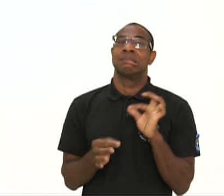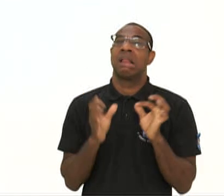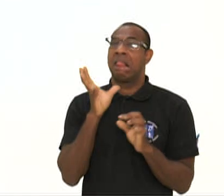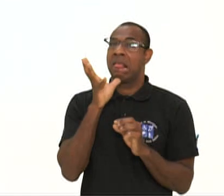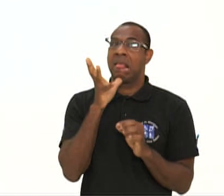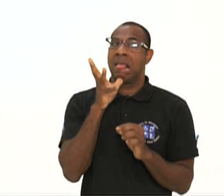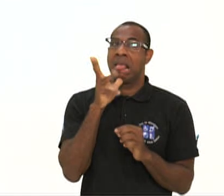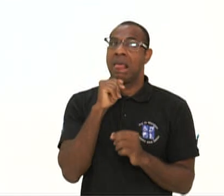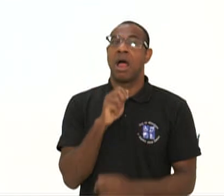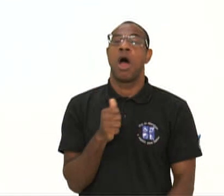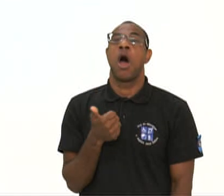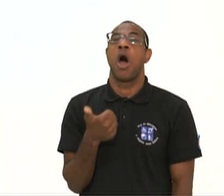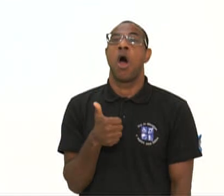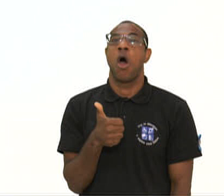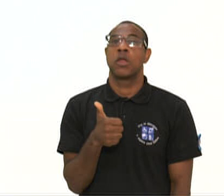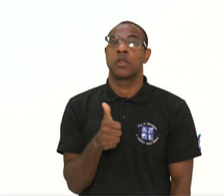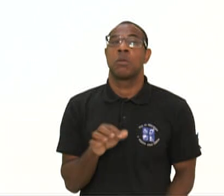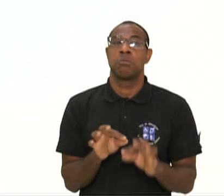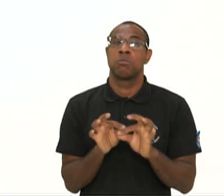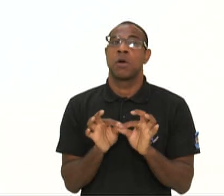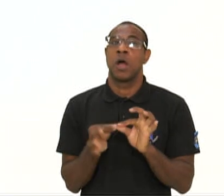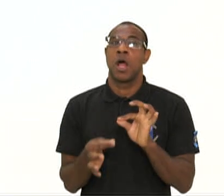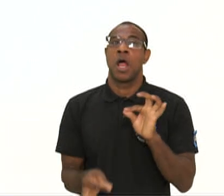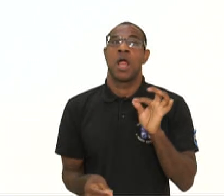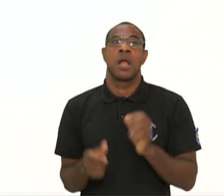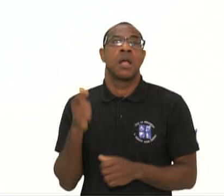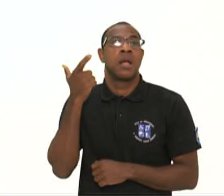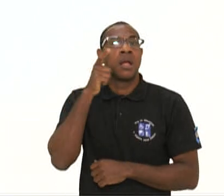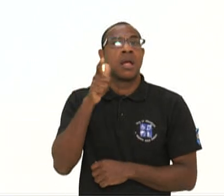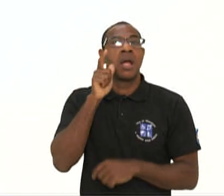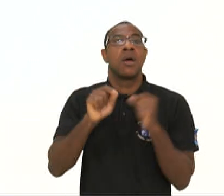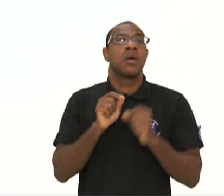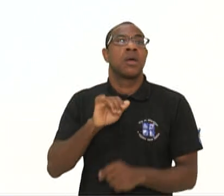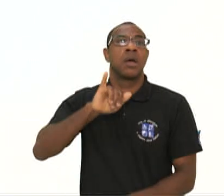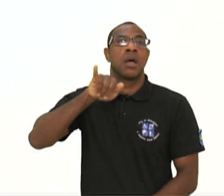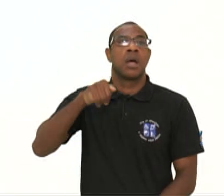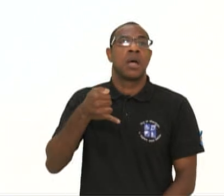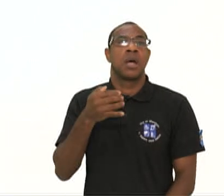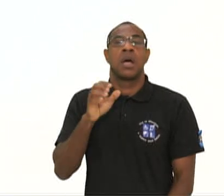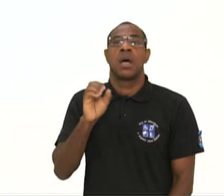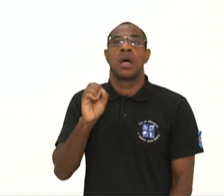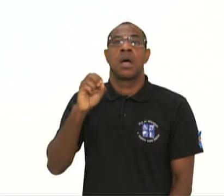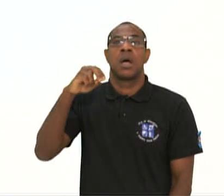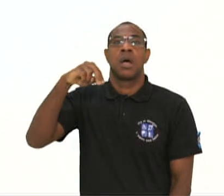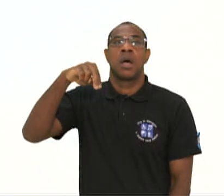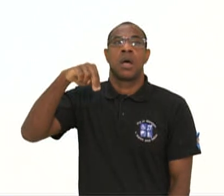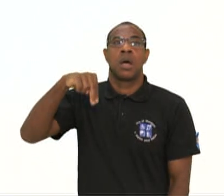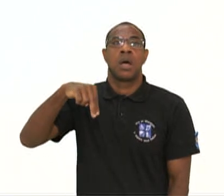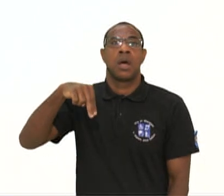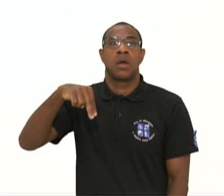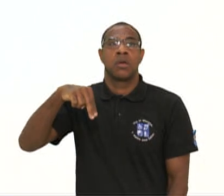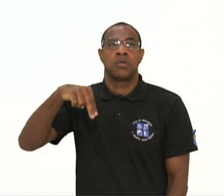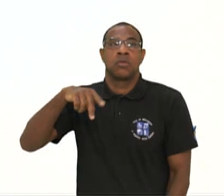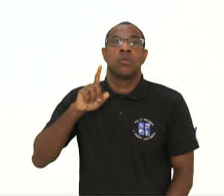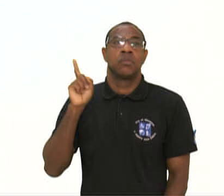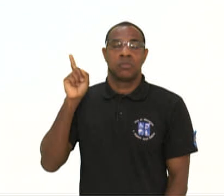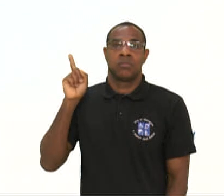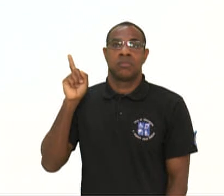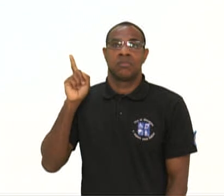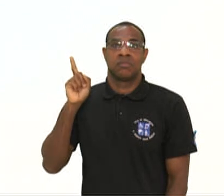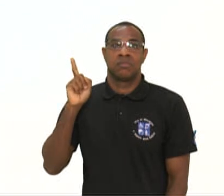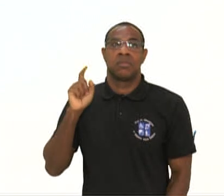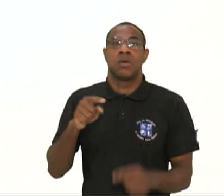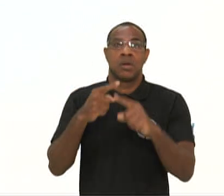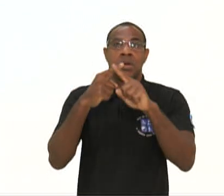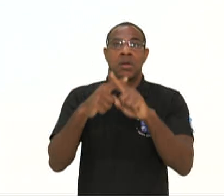durou 11 horas e 5 minutos, vencida pelo John Isner, que jogou contra o Nicolas Mahut. Essa partida ela